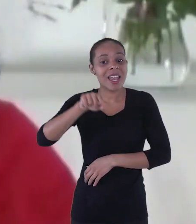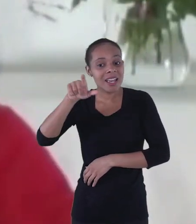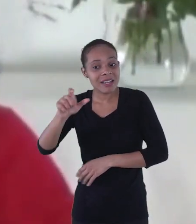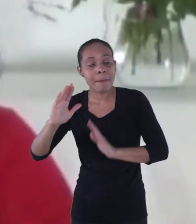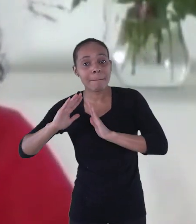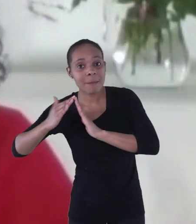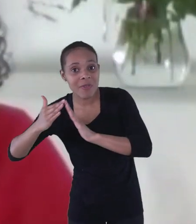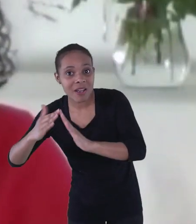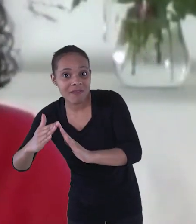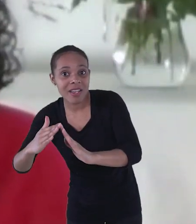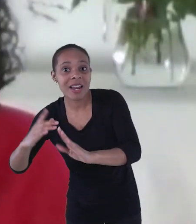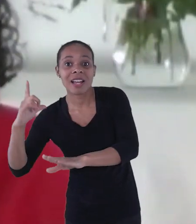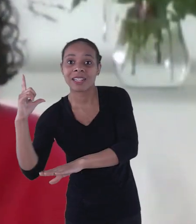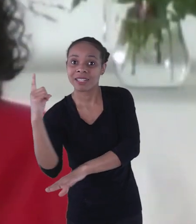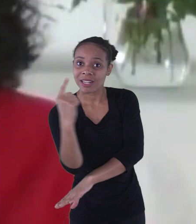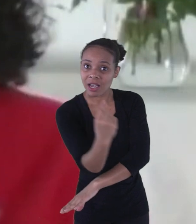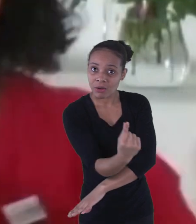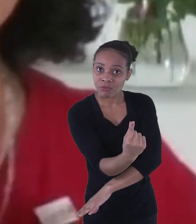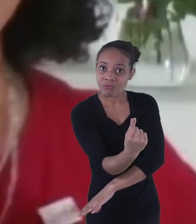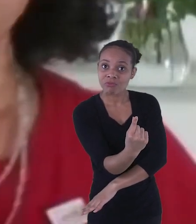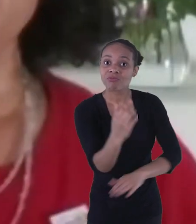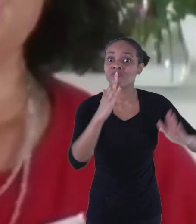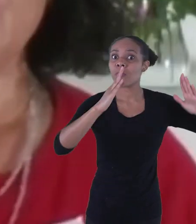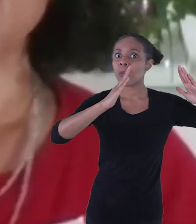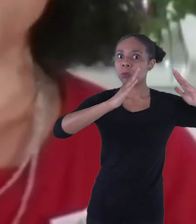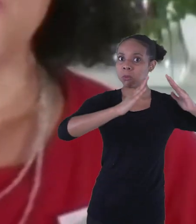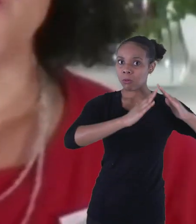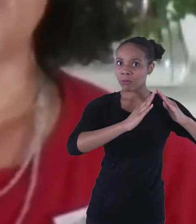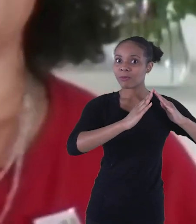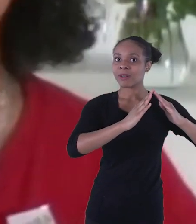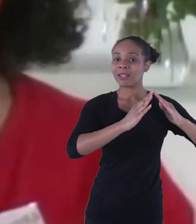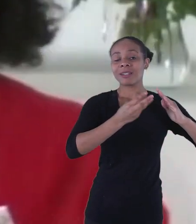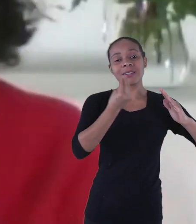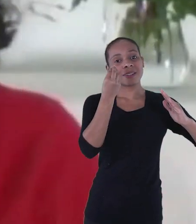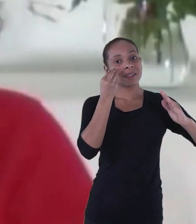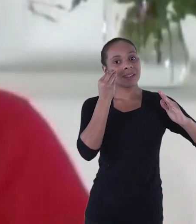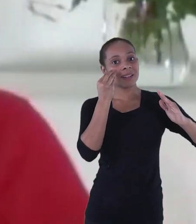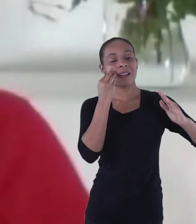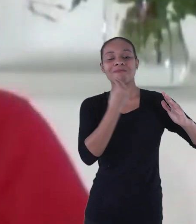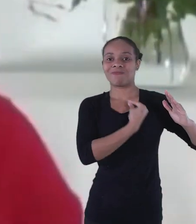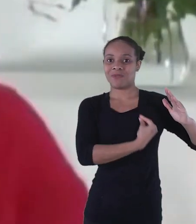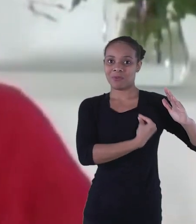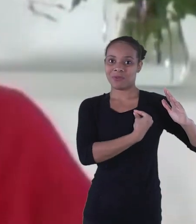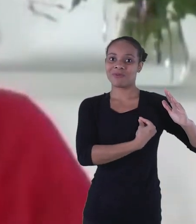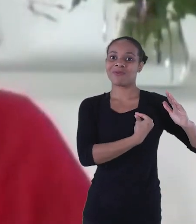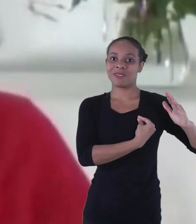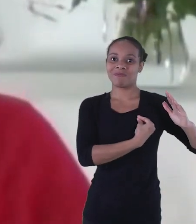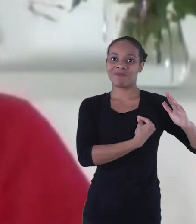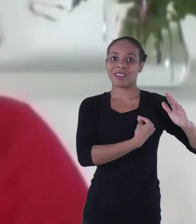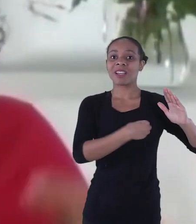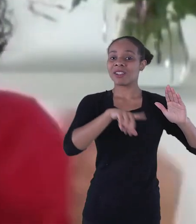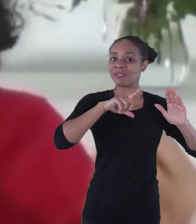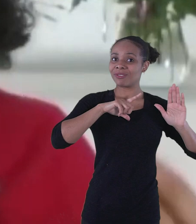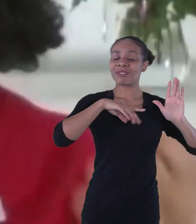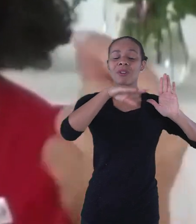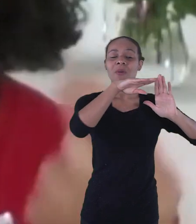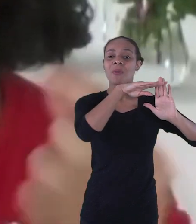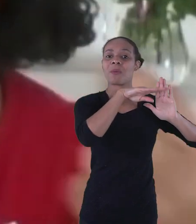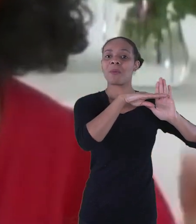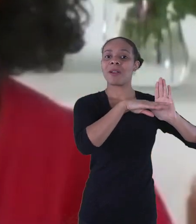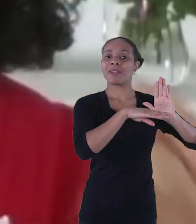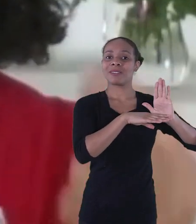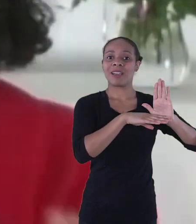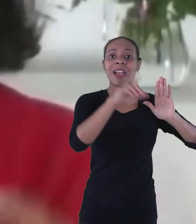dentro de um caminhão, se instalar num quartinho e de sobreviver numa favela cumprindo uma agenda da escritora